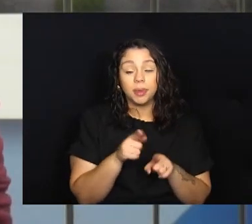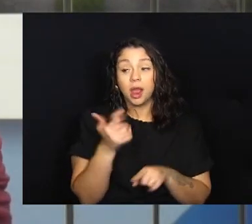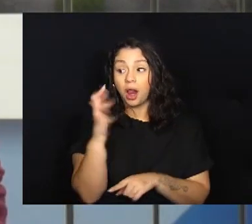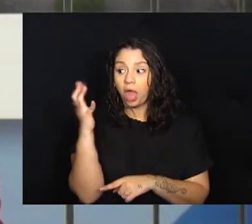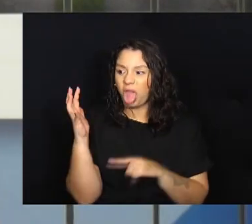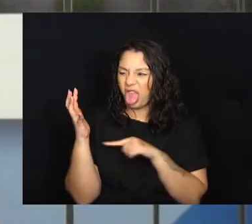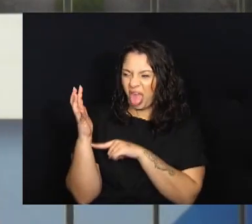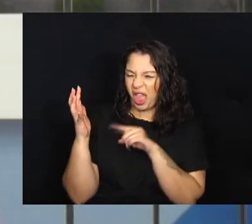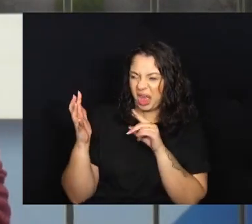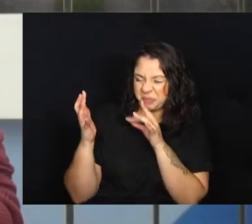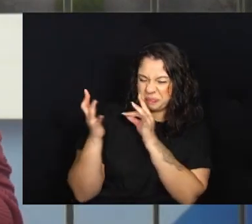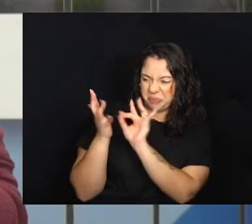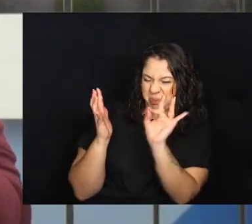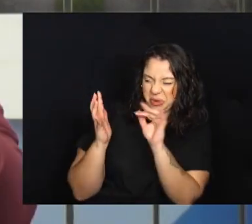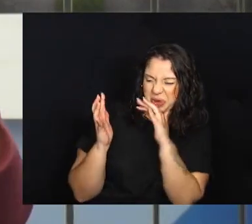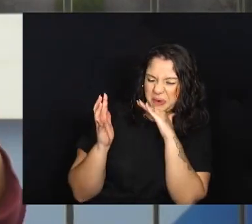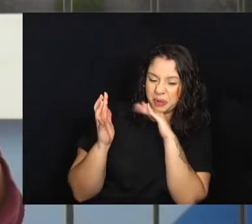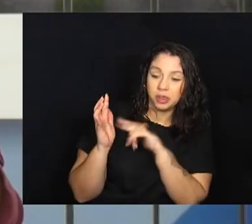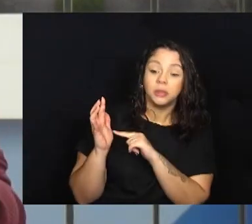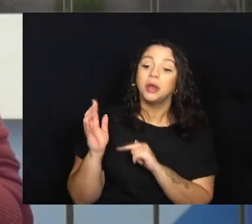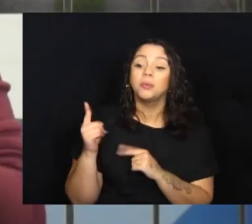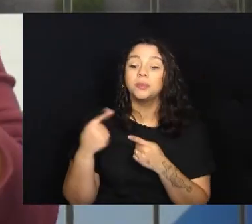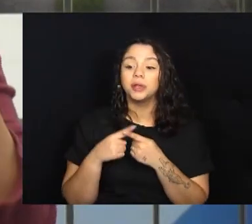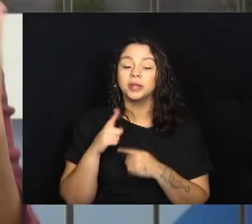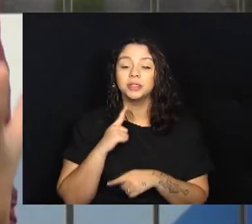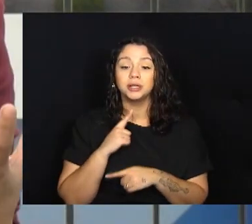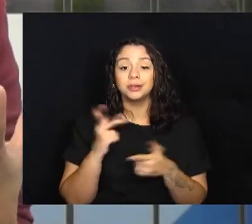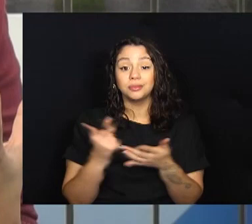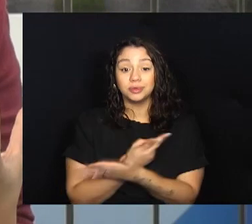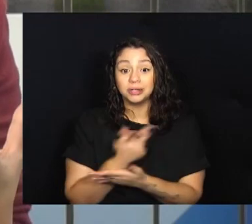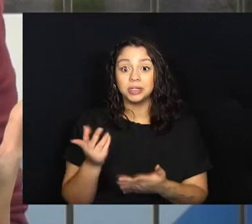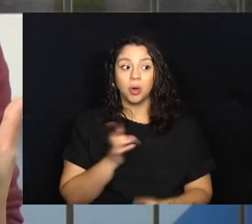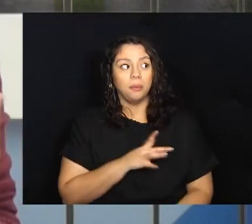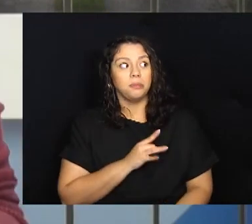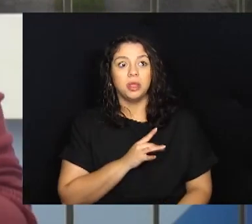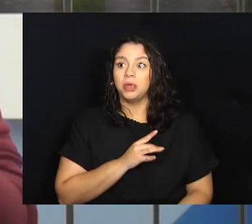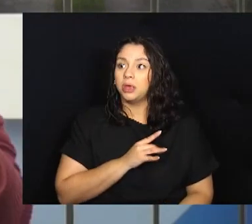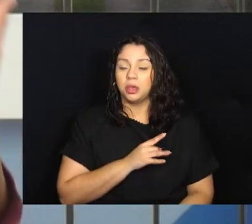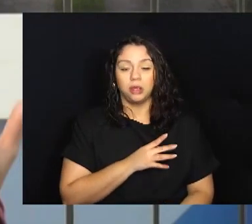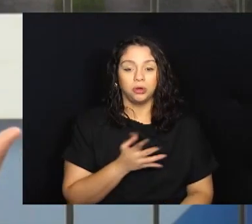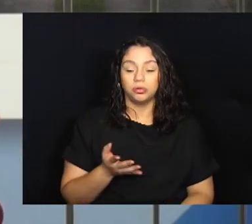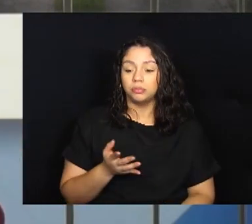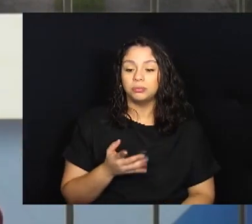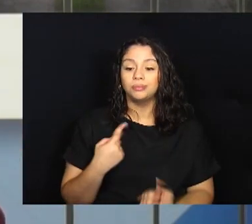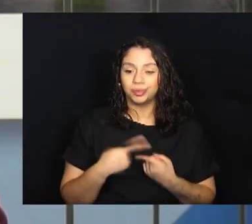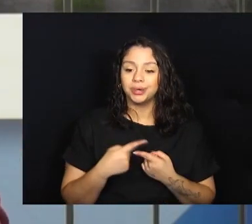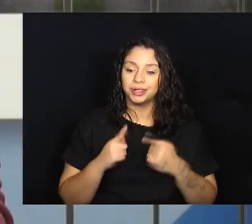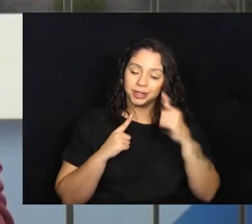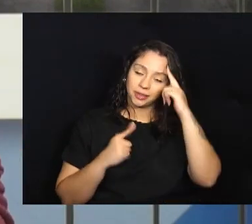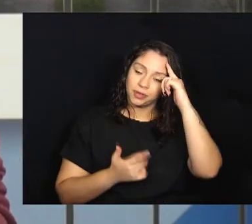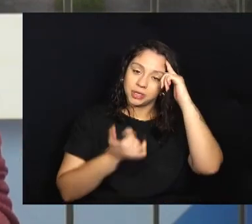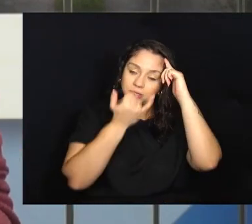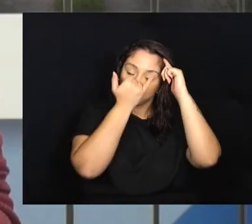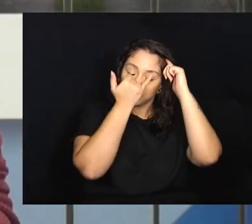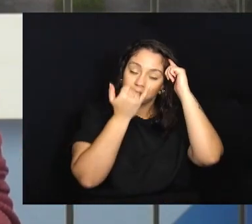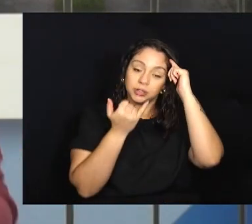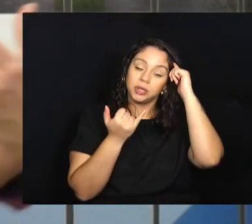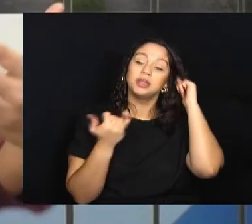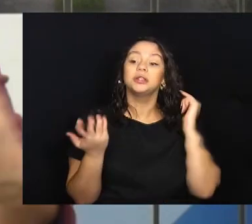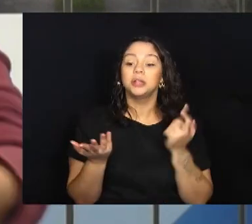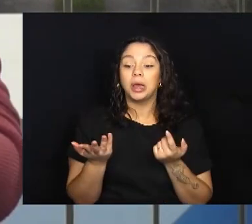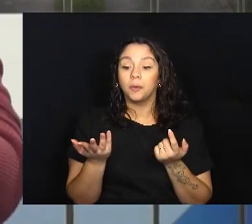como inimigas, né? Porque eu acho que aquele clima que aconteceu, aquele medo que aconteceu por conta dos acidentes, acabou